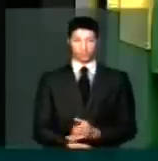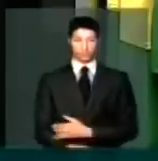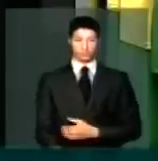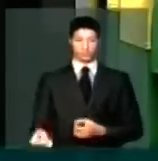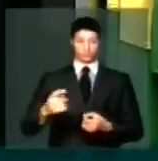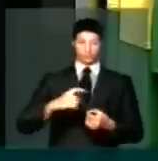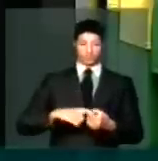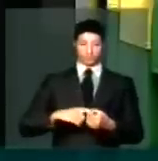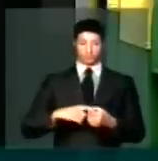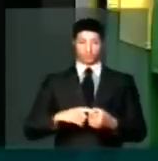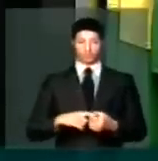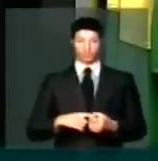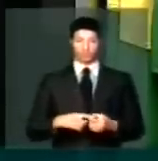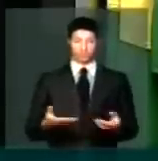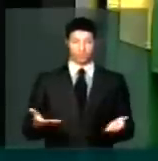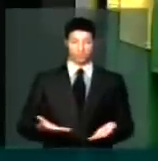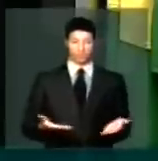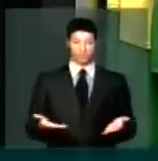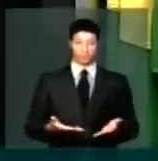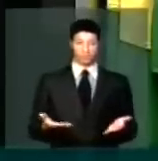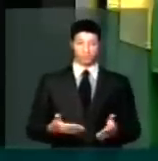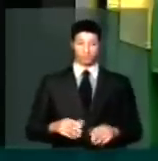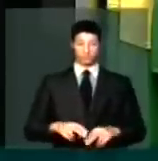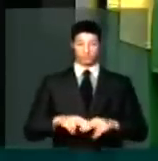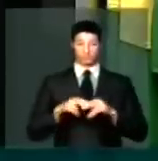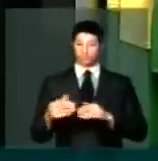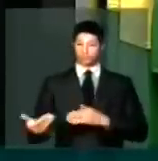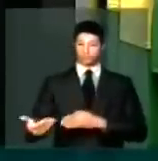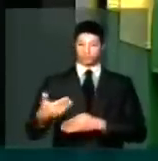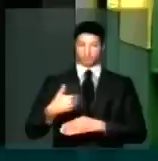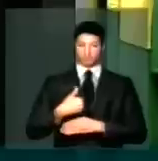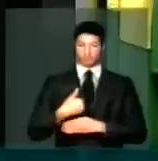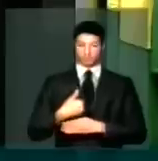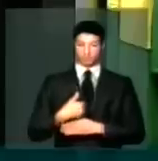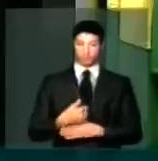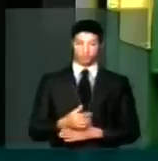Câmara Federal. Agora, pela porta da frente.